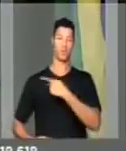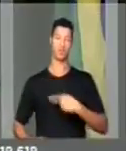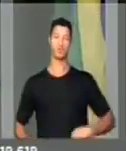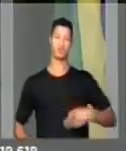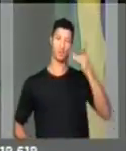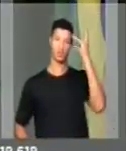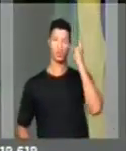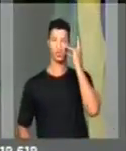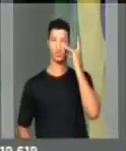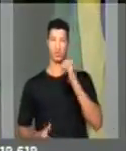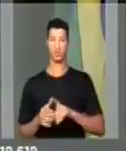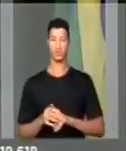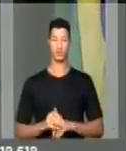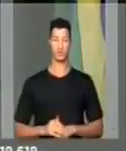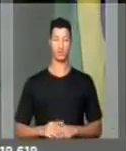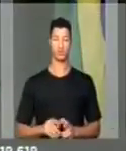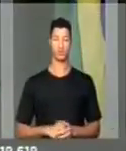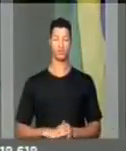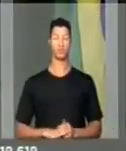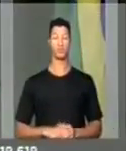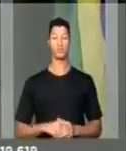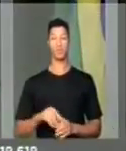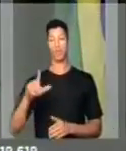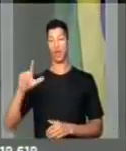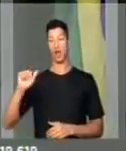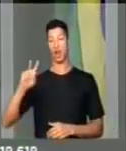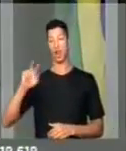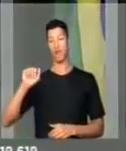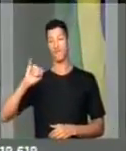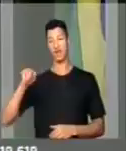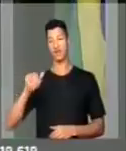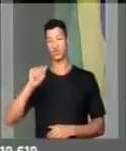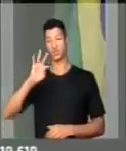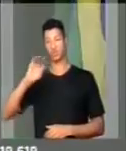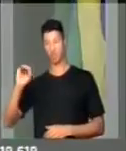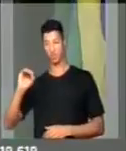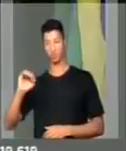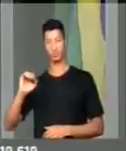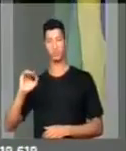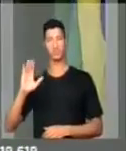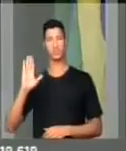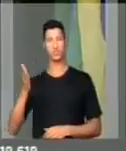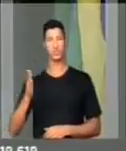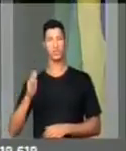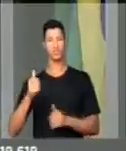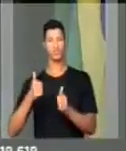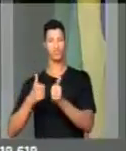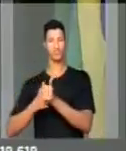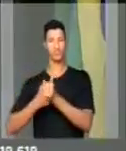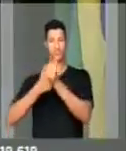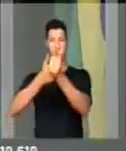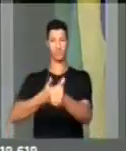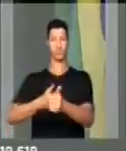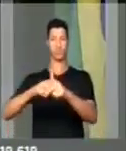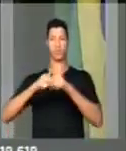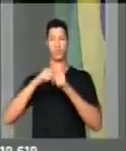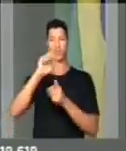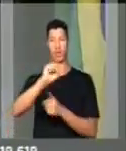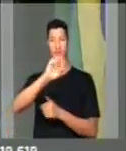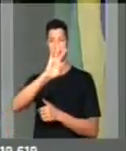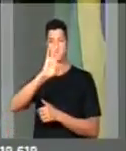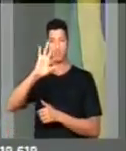Dilma Rousseff, a Operação Lava Jato, muito bem conduzida pelo Supremo